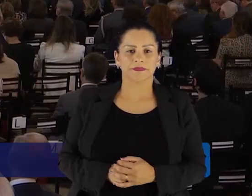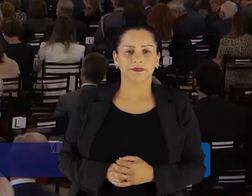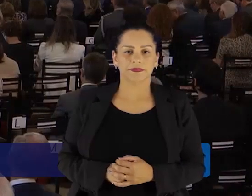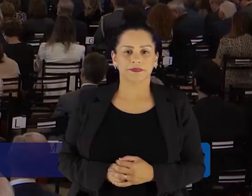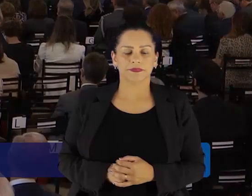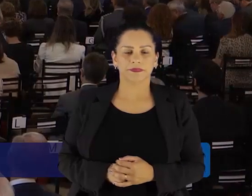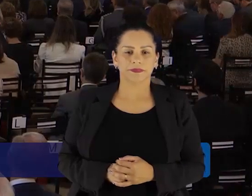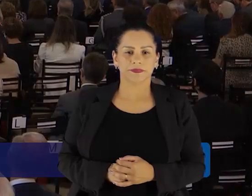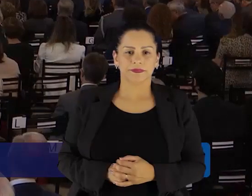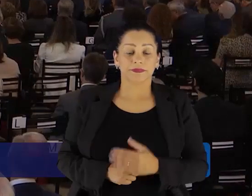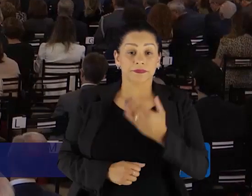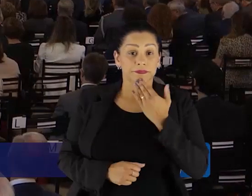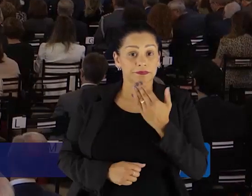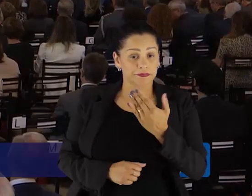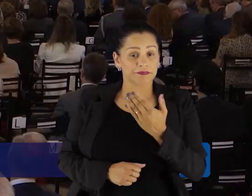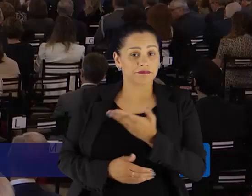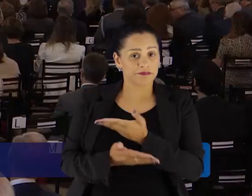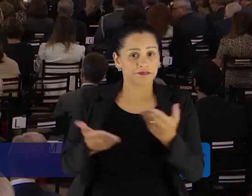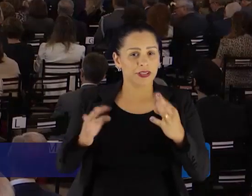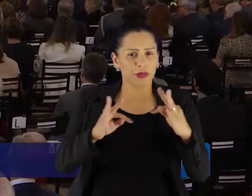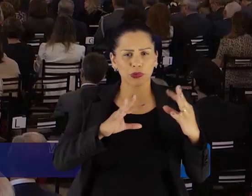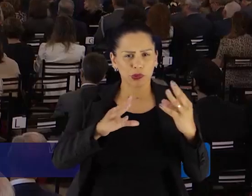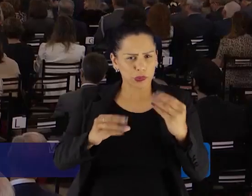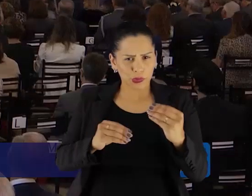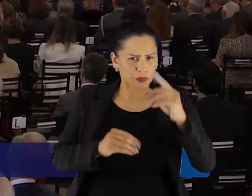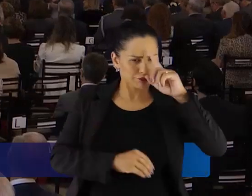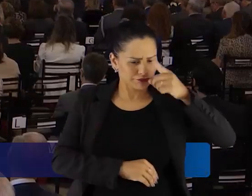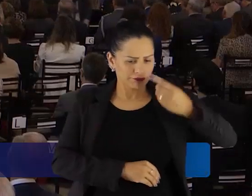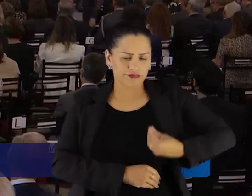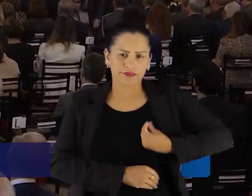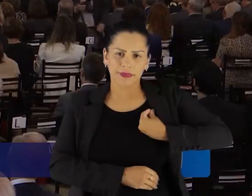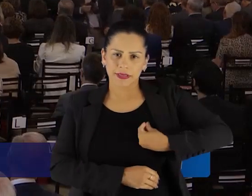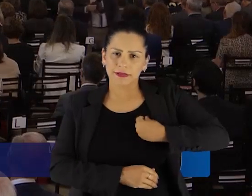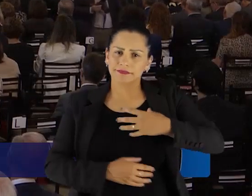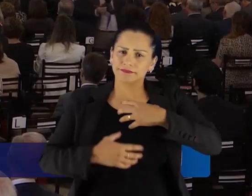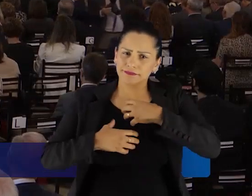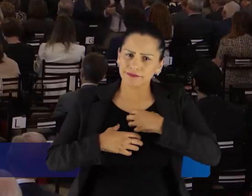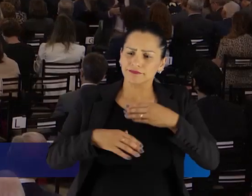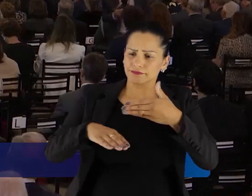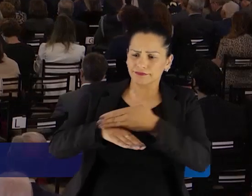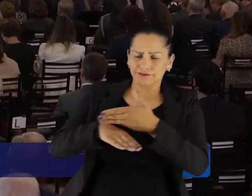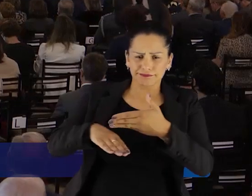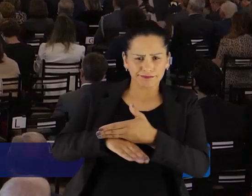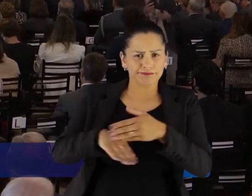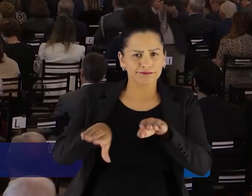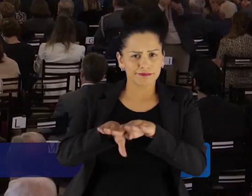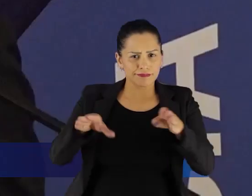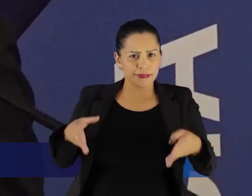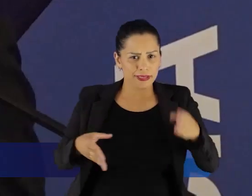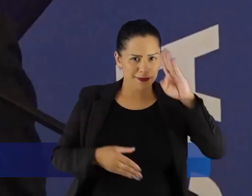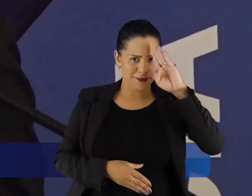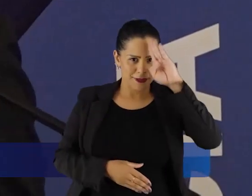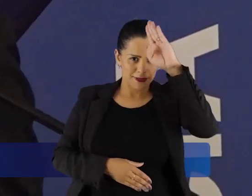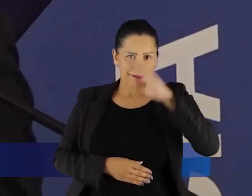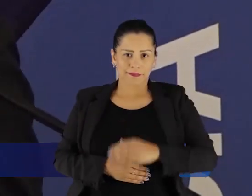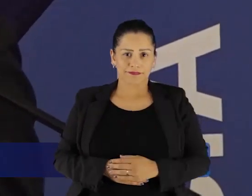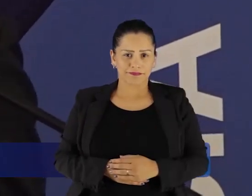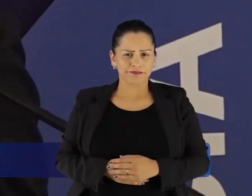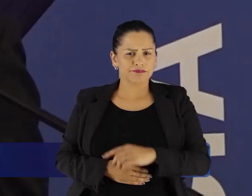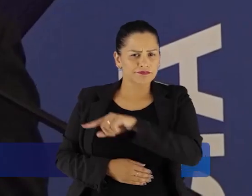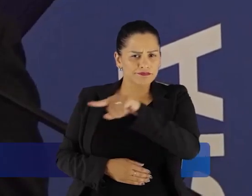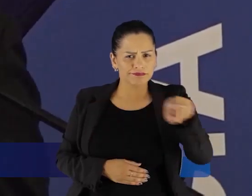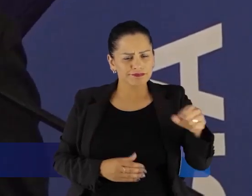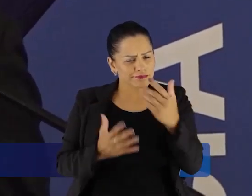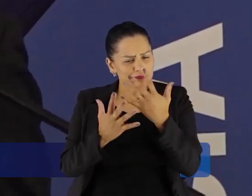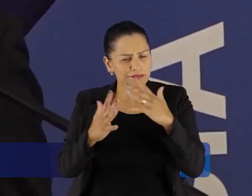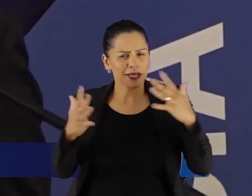o som pedimos a todas as autoridades presentes que se sintam parte integrante da mesa principal o brilho que